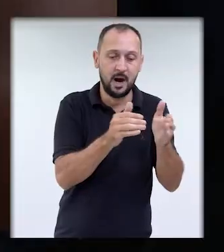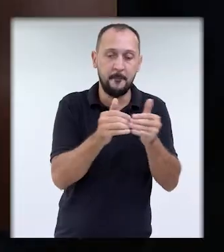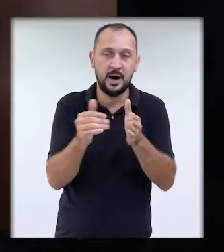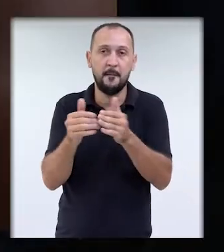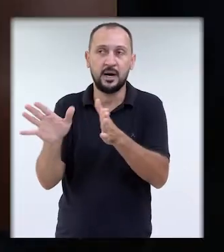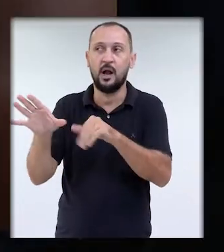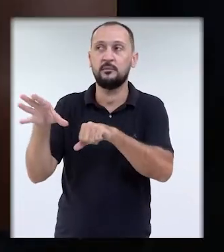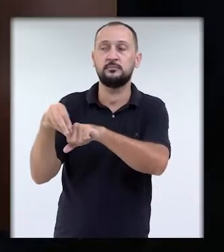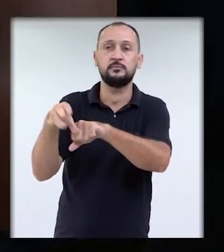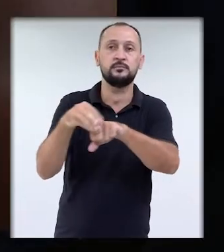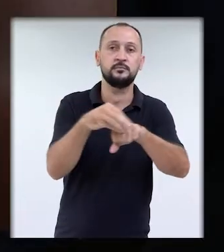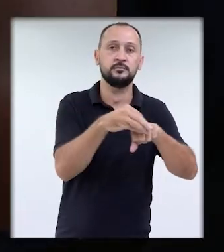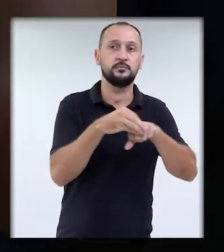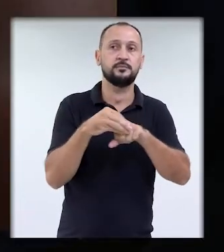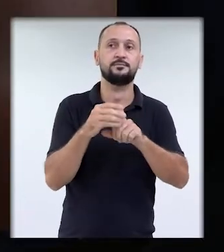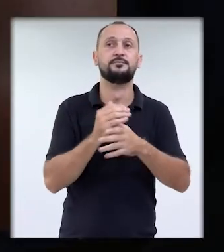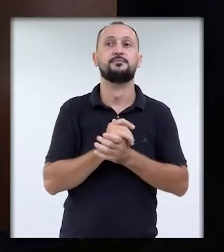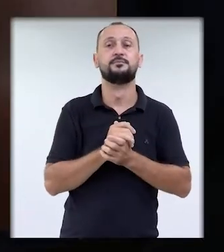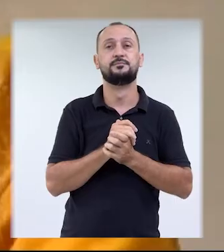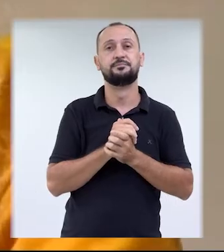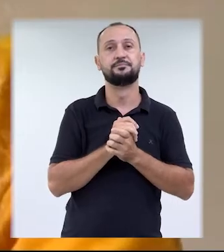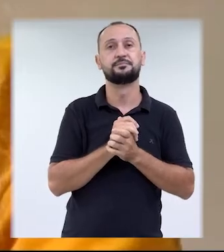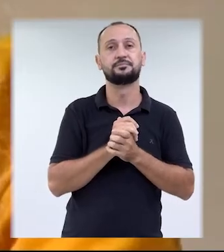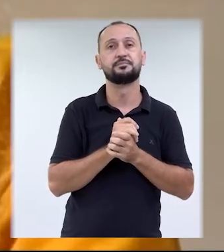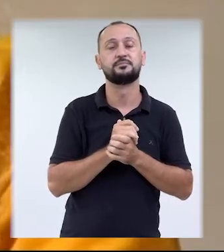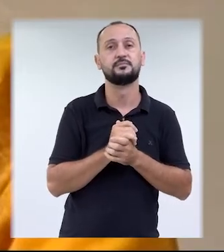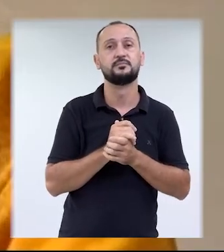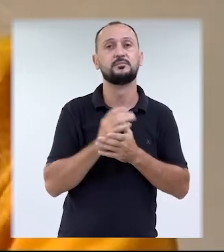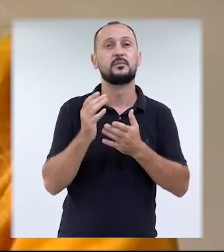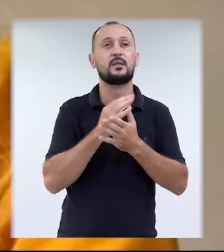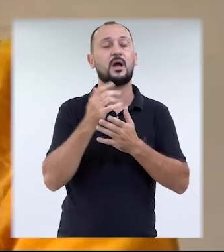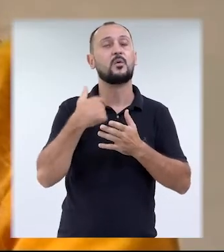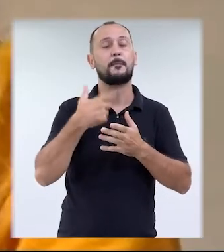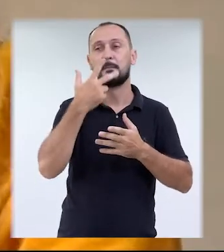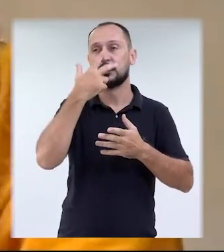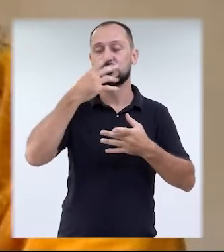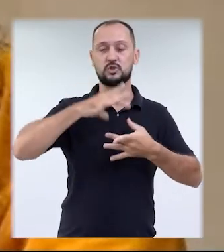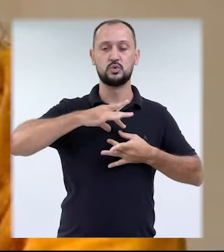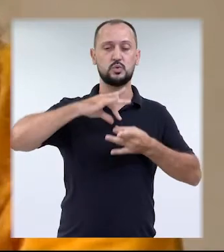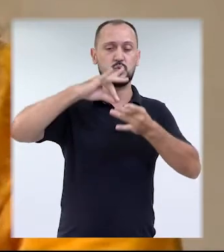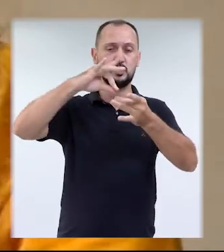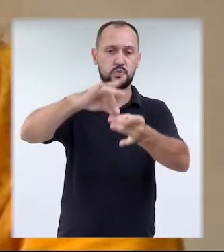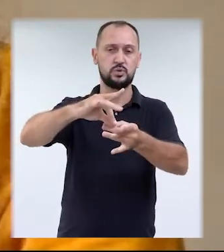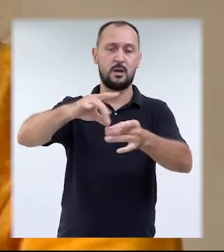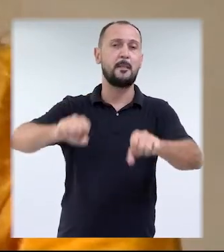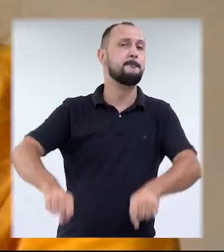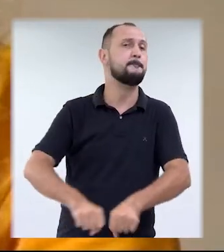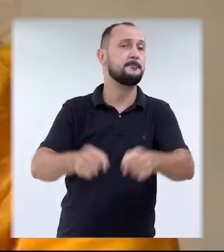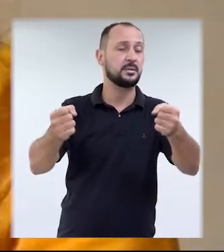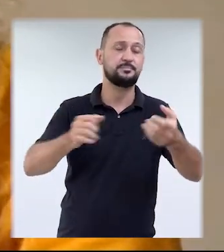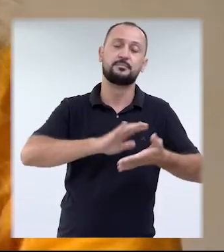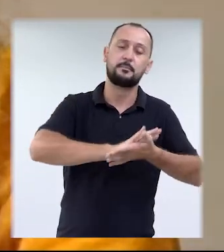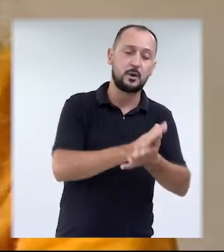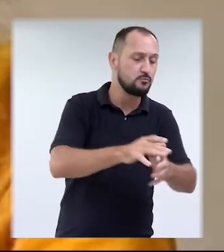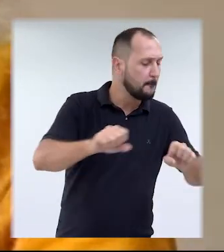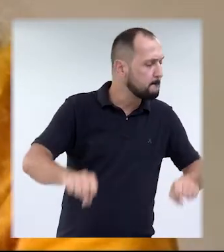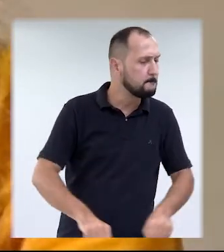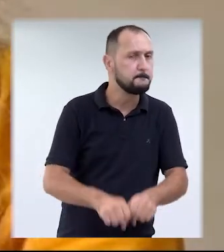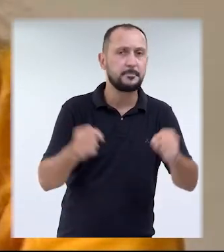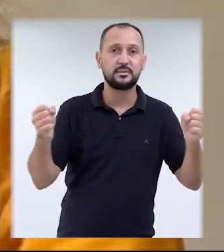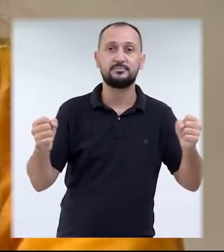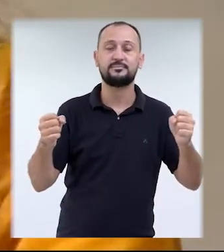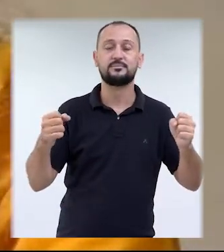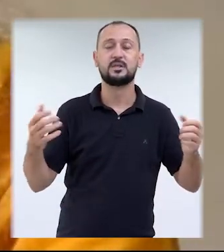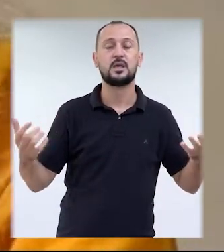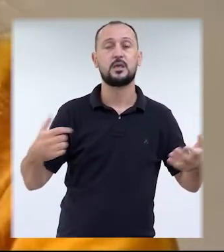foram chegando e quebra de projeções, né, de coisas, preconceitos